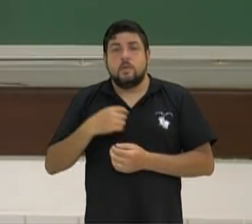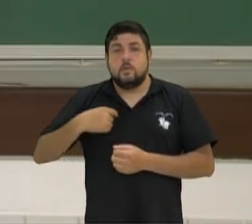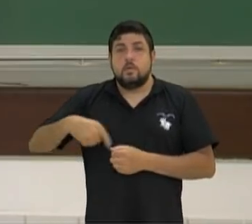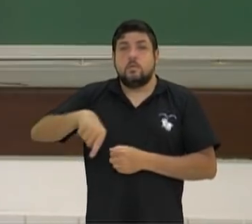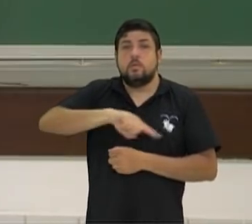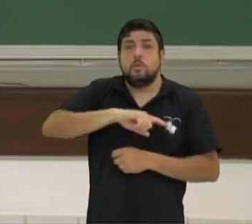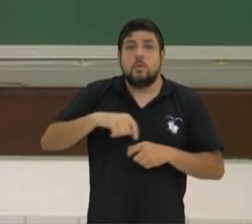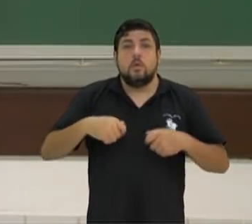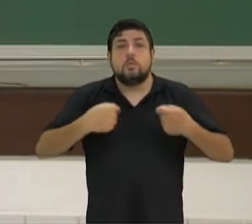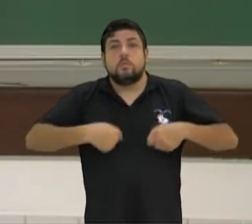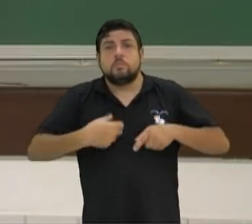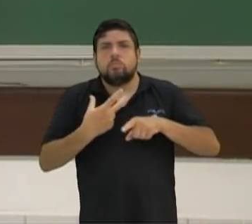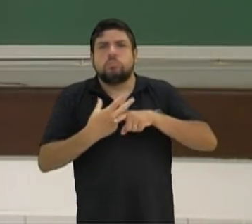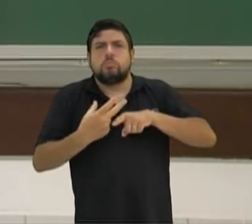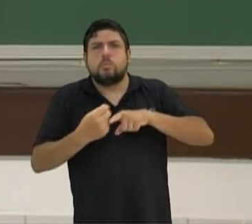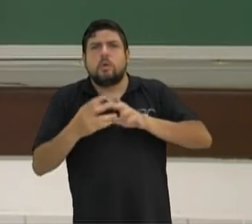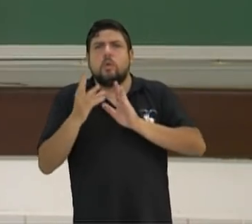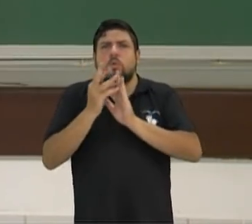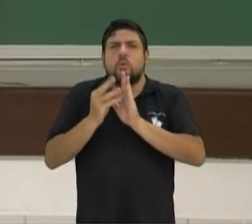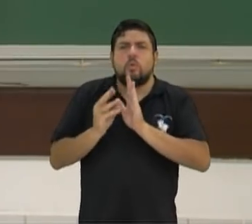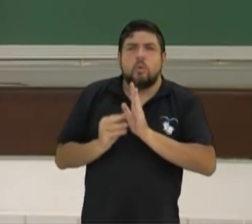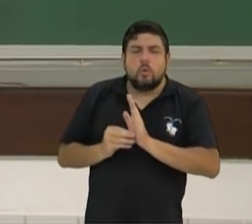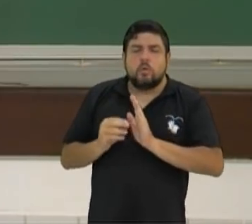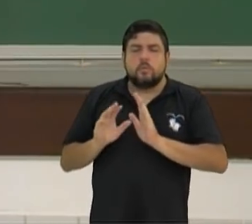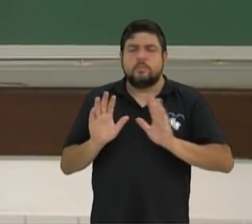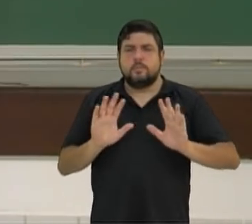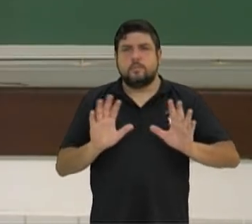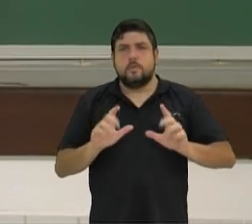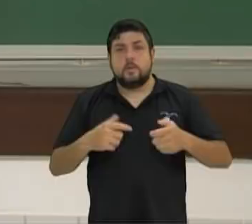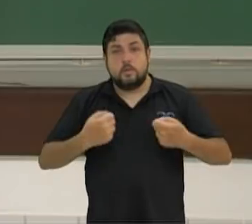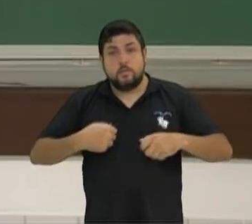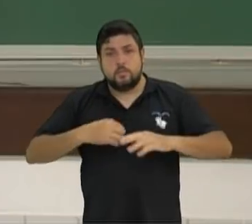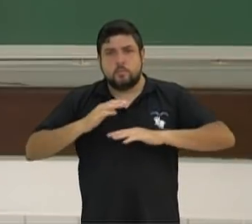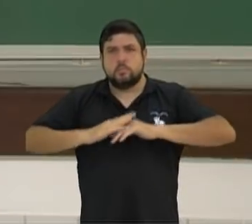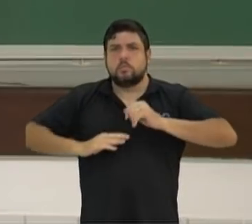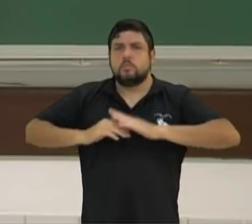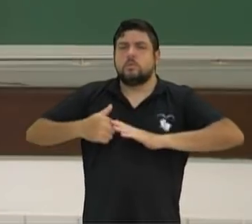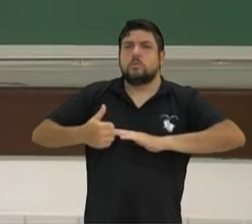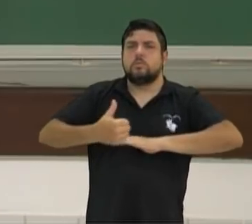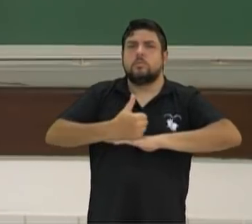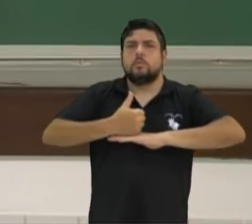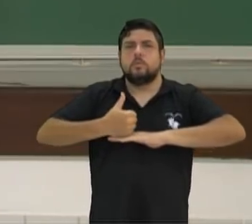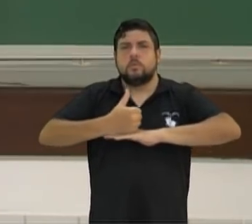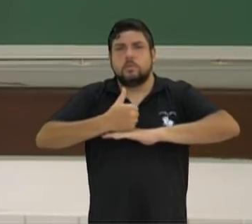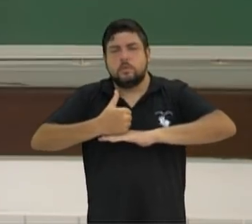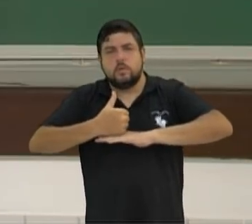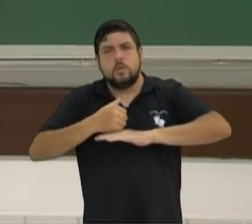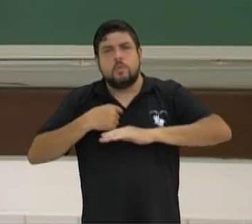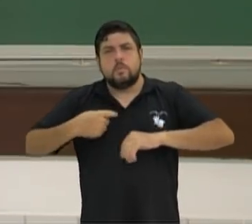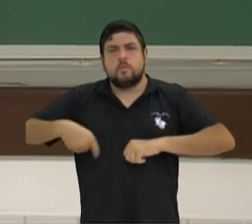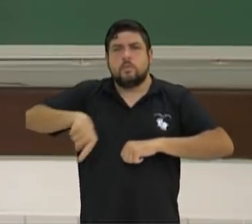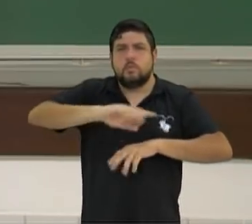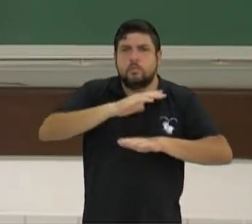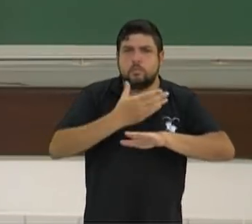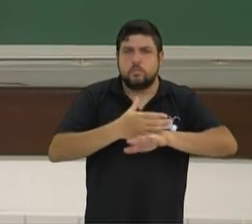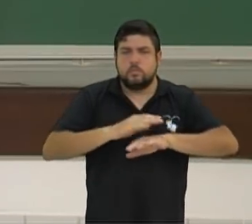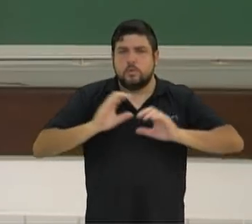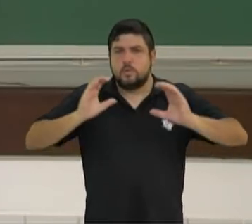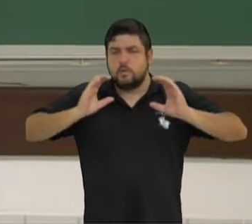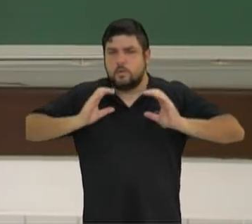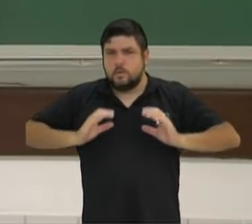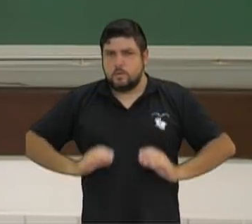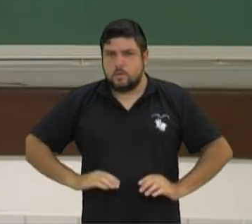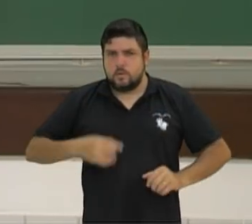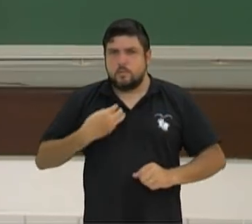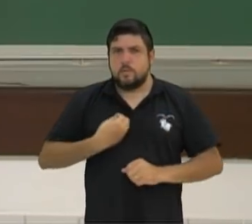conteúdo, a gente tem que desenvolver habilidades e competências necessárias para o exercício da cidadania, para a